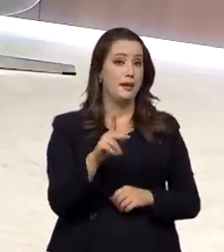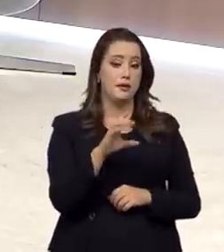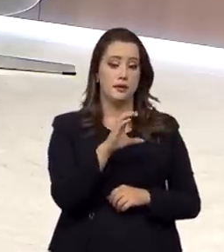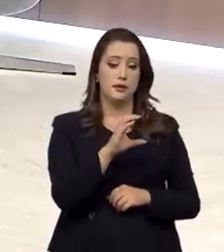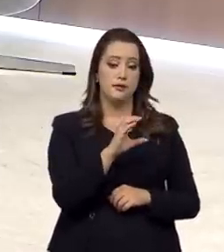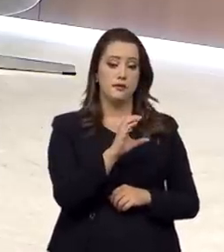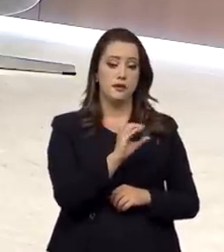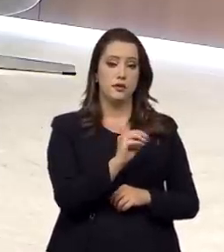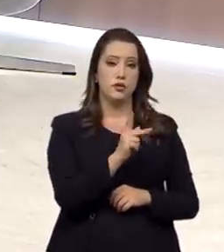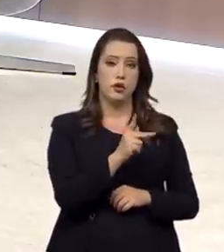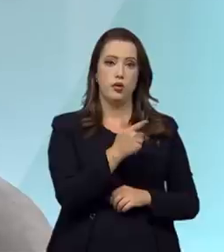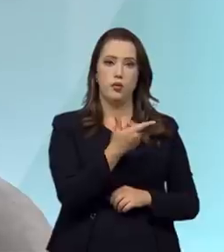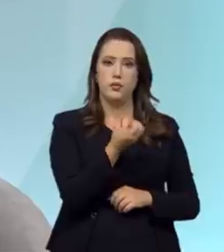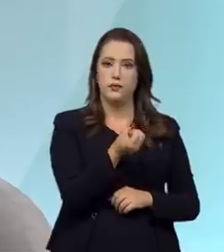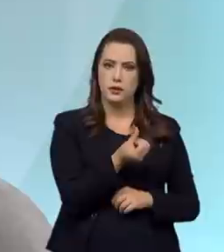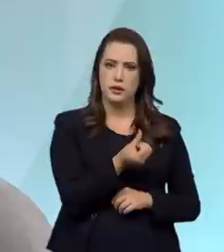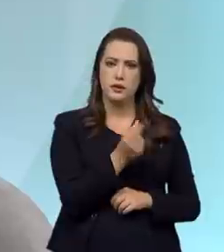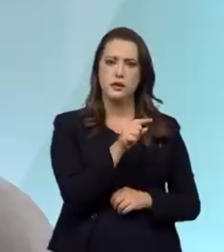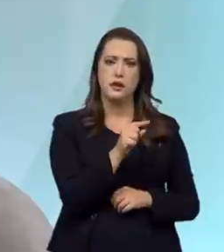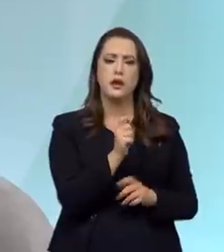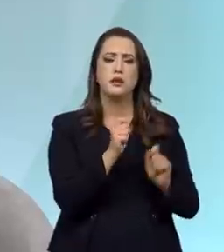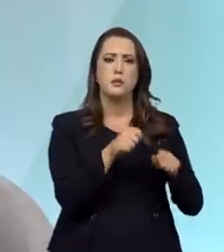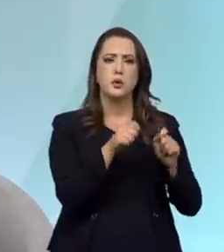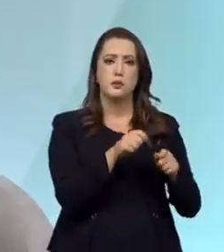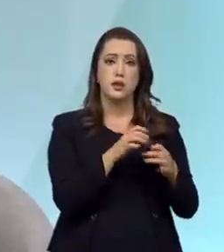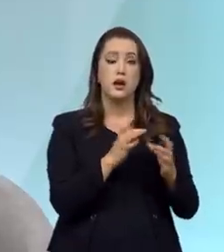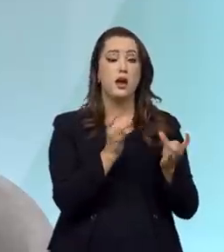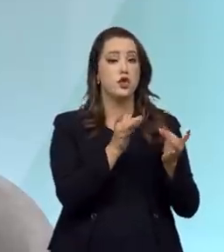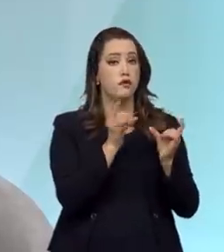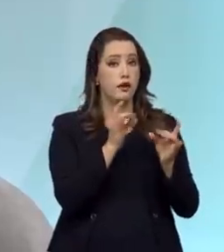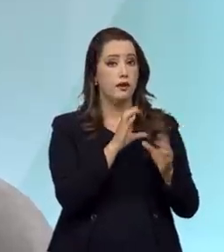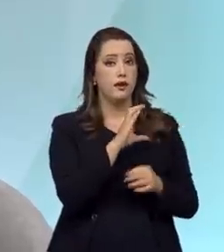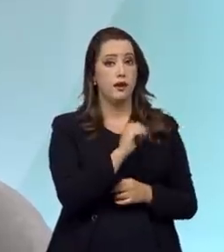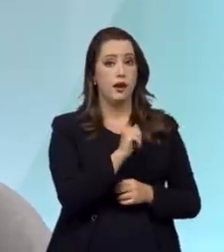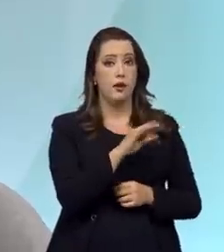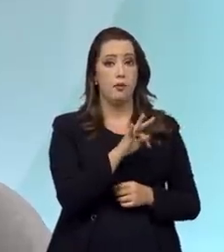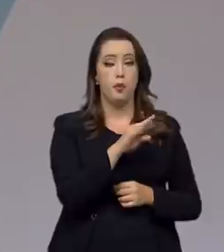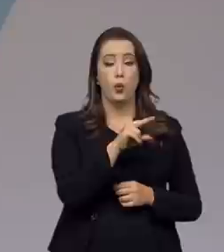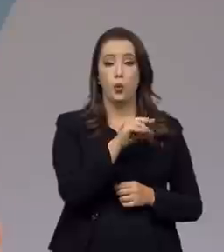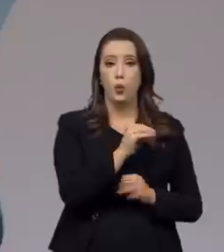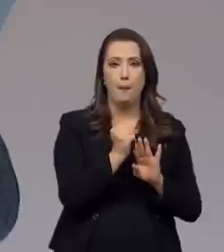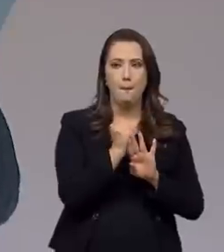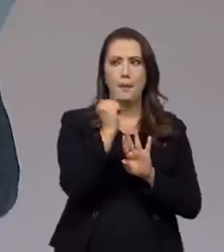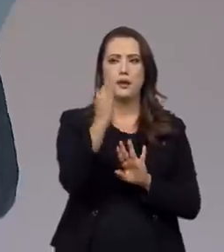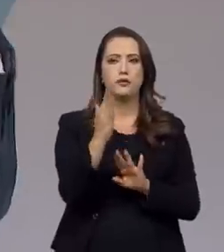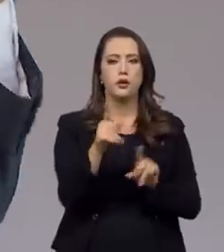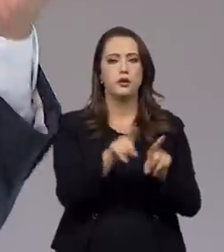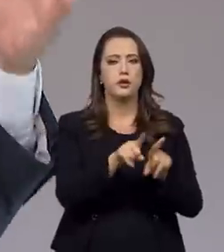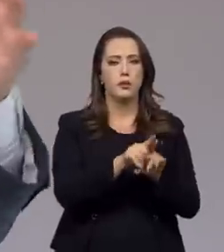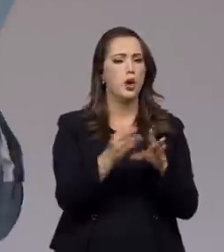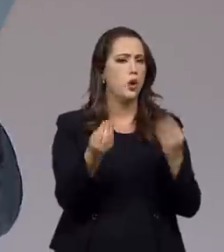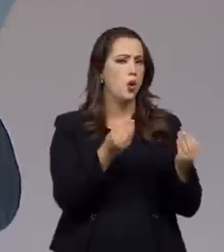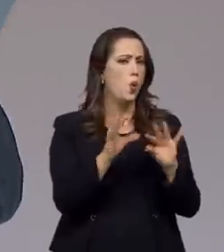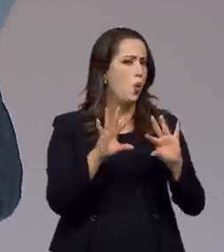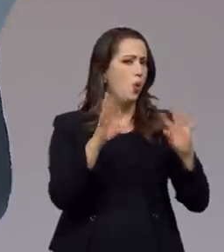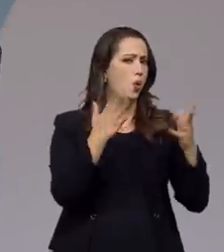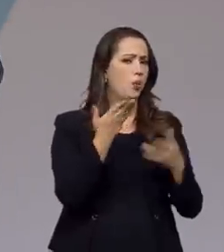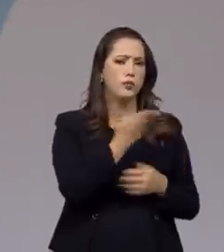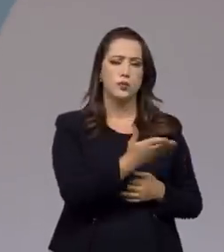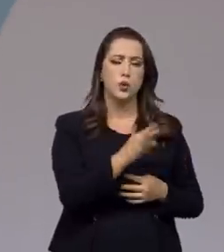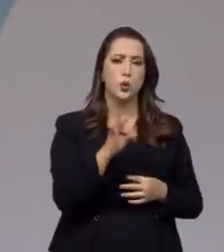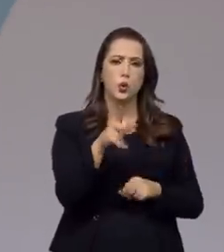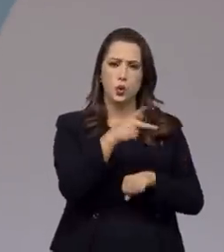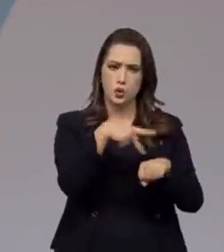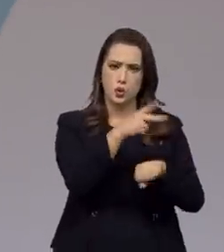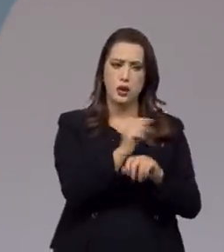dirigiu ali a cópia 26 que é esse mercado internacional regulado de carbono como é que ele vai funcionar